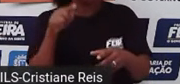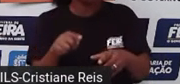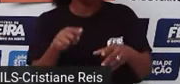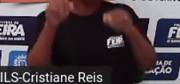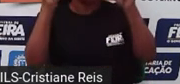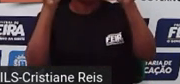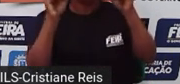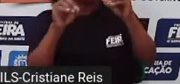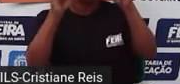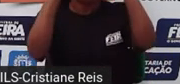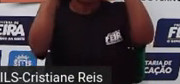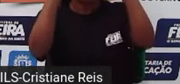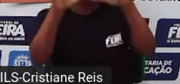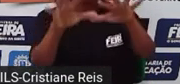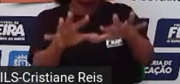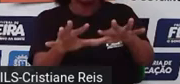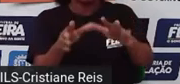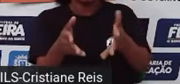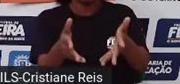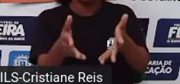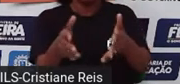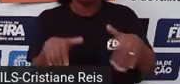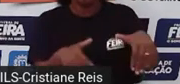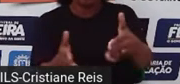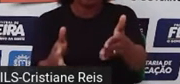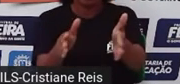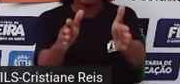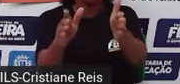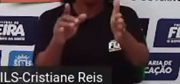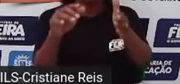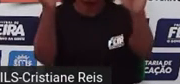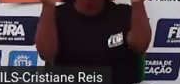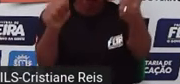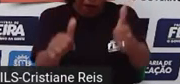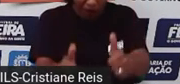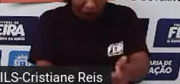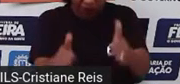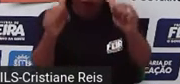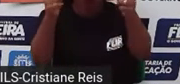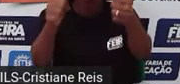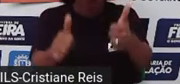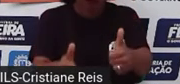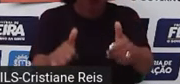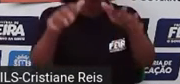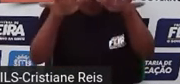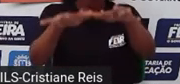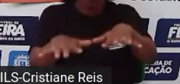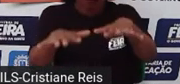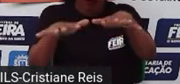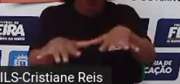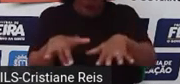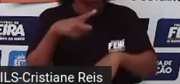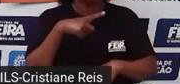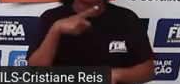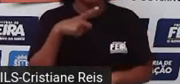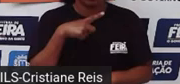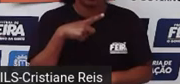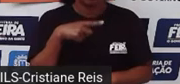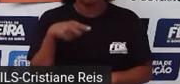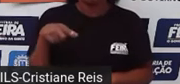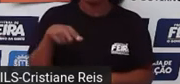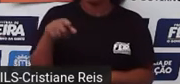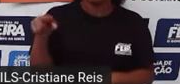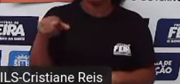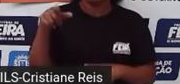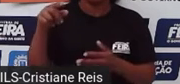eles e aí o que que acontece né Essa poluição toda aí mas eles acreditam mesmo que você se banhando né